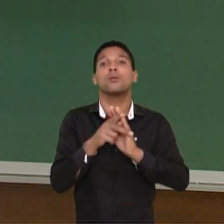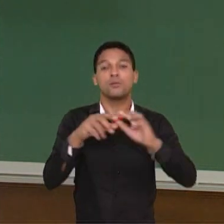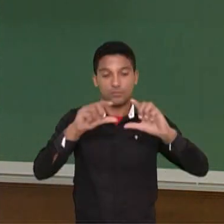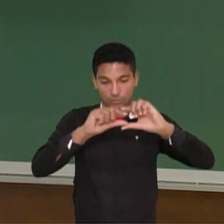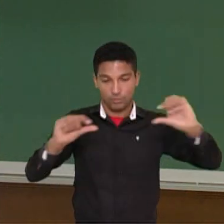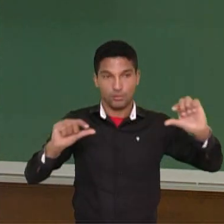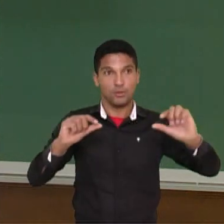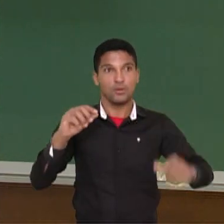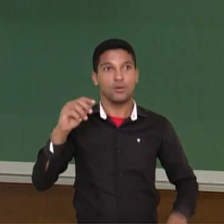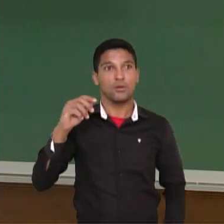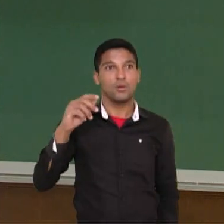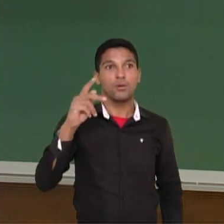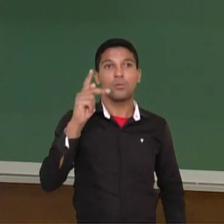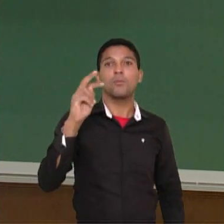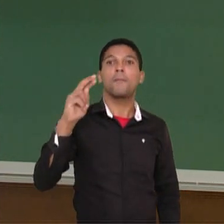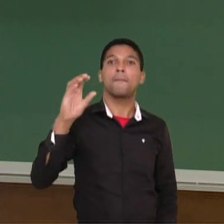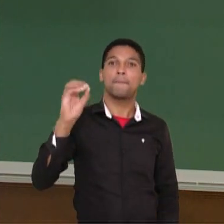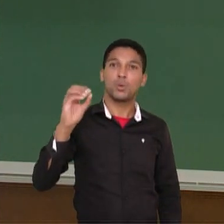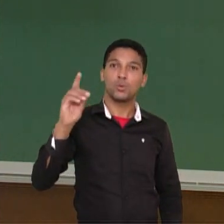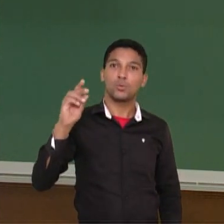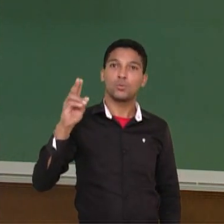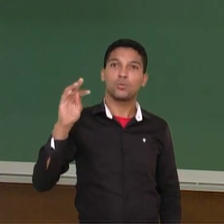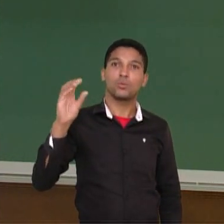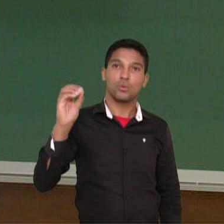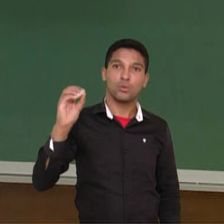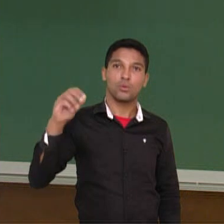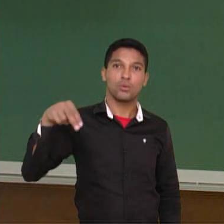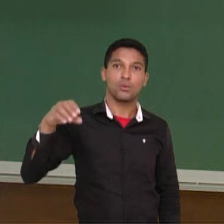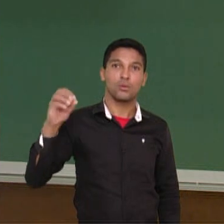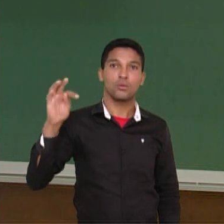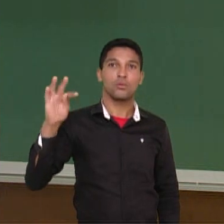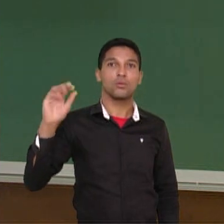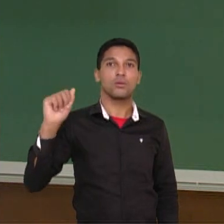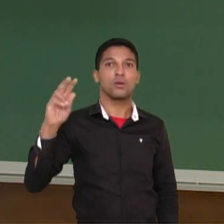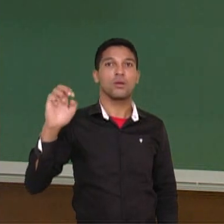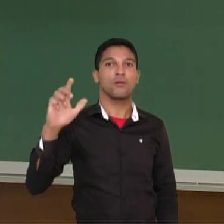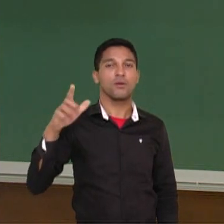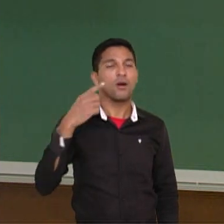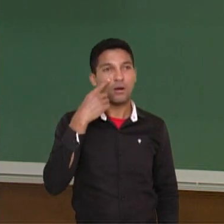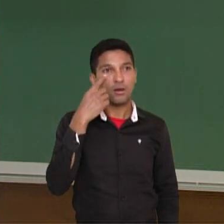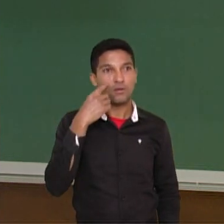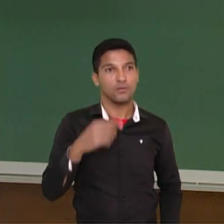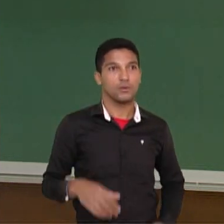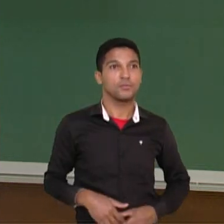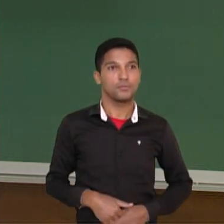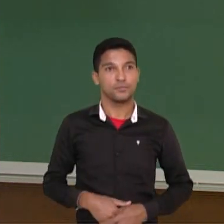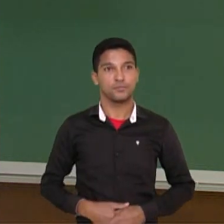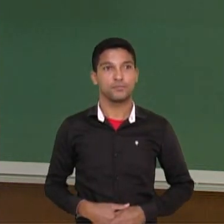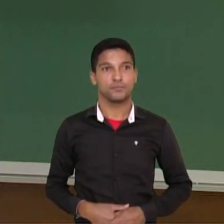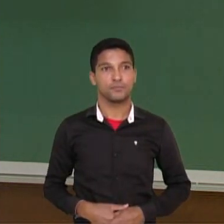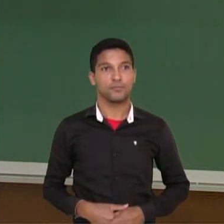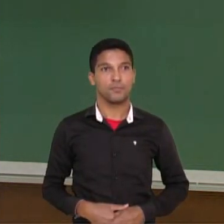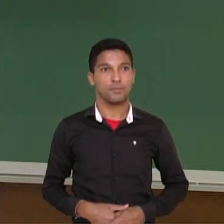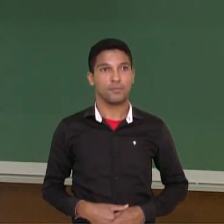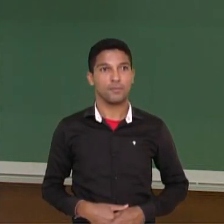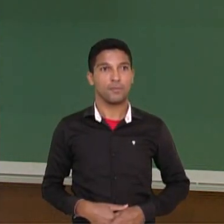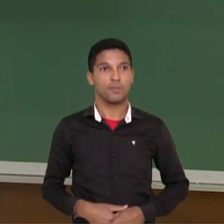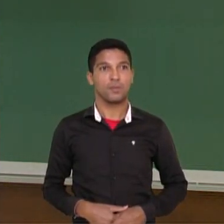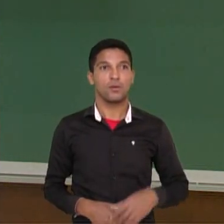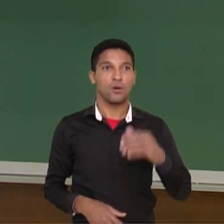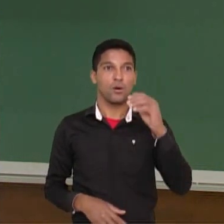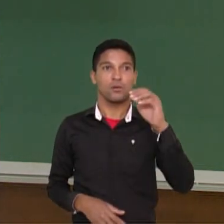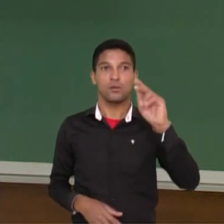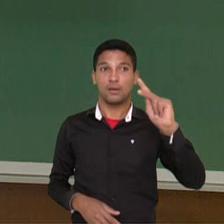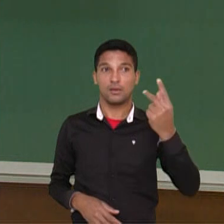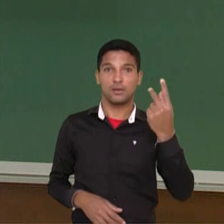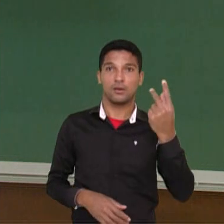se você lembra pela fala. O quadrado do primeiro menos 2 vezes o primeiro vezes o segundo, mais o segundo elevado ao quadrado, né?